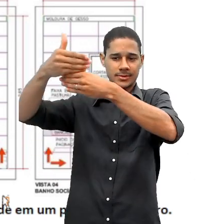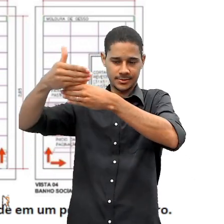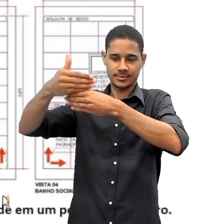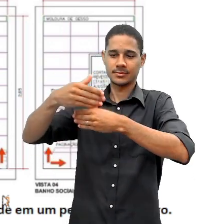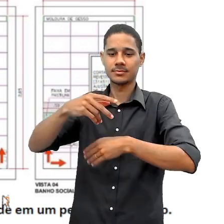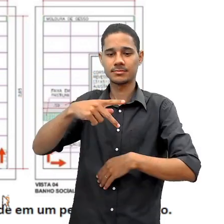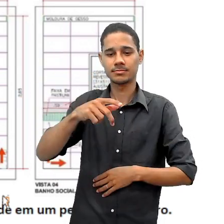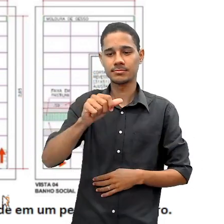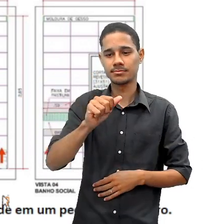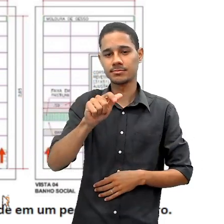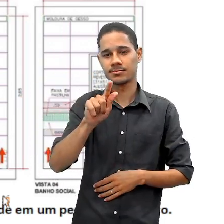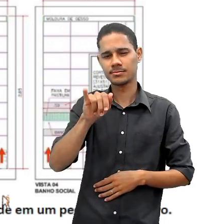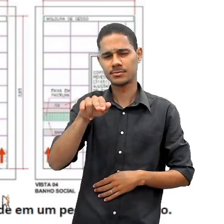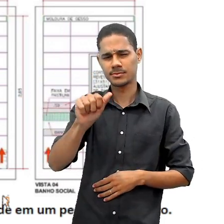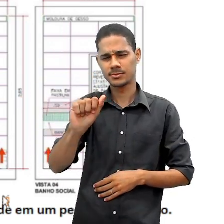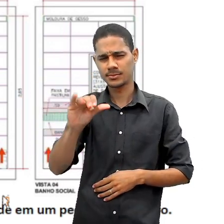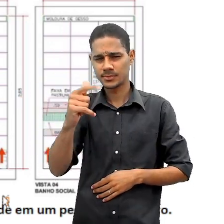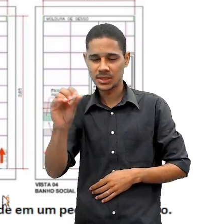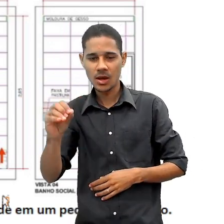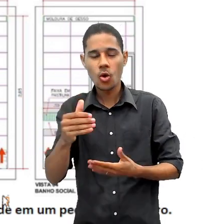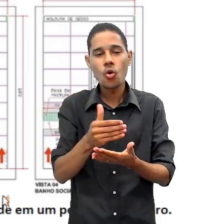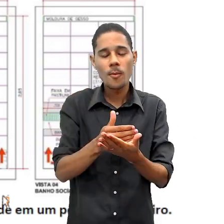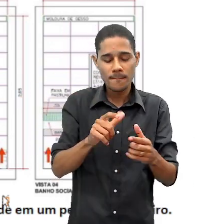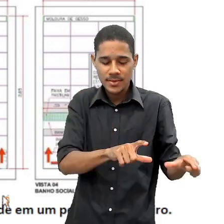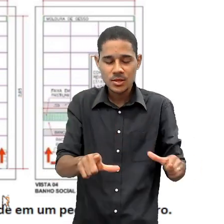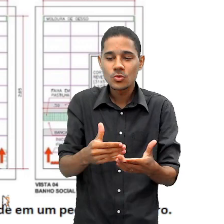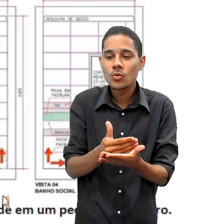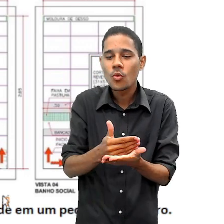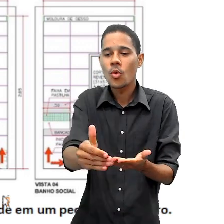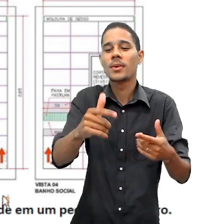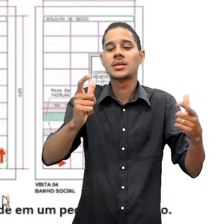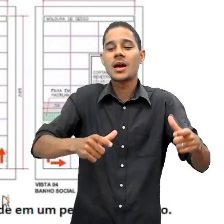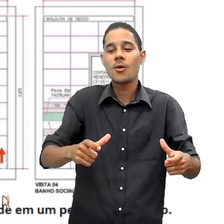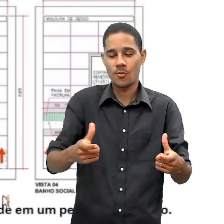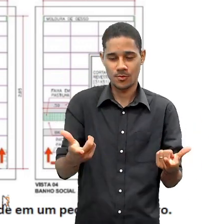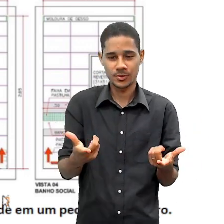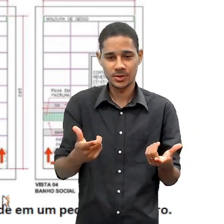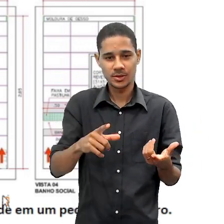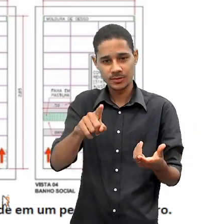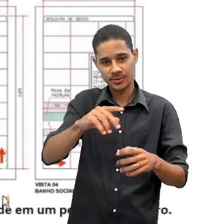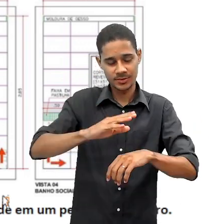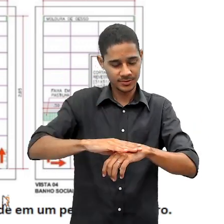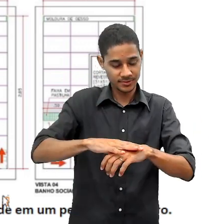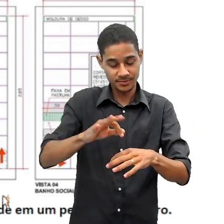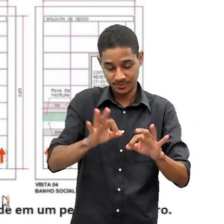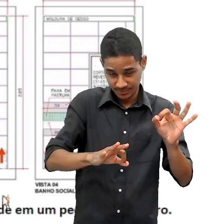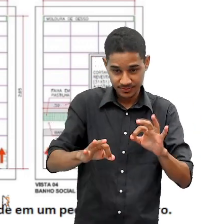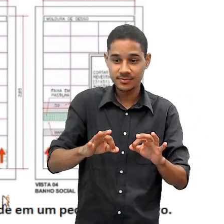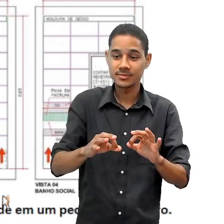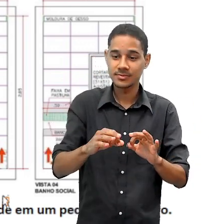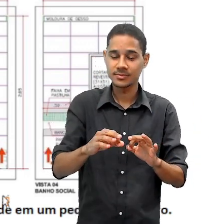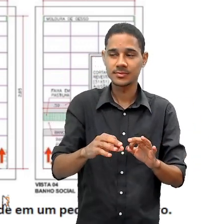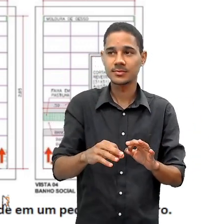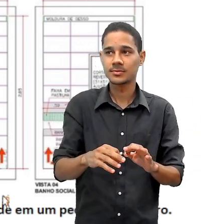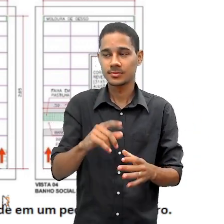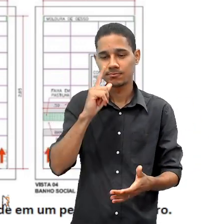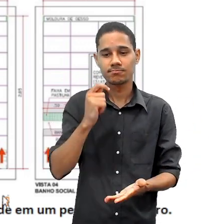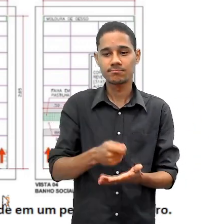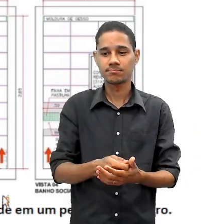interessante, né? Onde você vai começar o piso? Você tem que definir no seu projeto onde é que ele começa. Por quê?